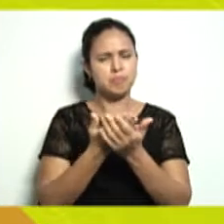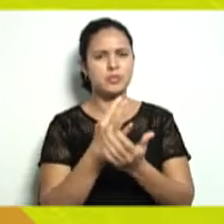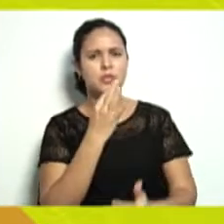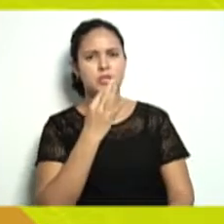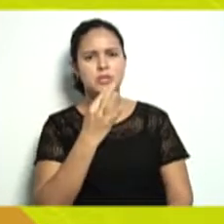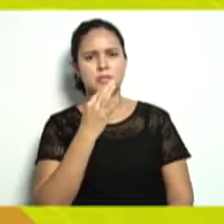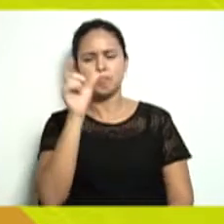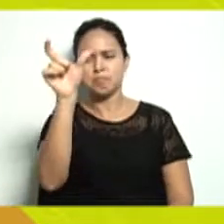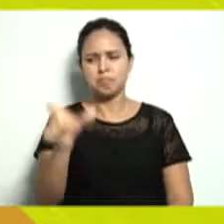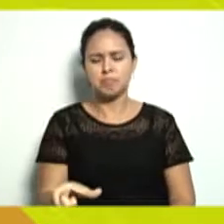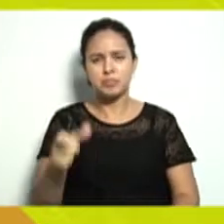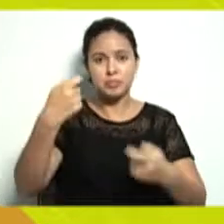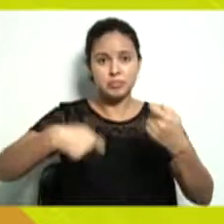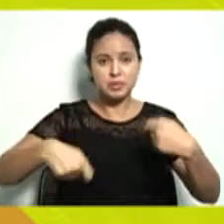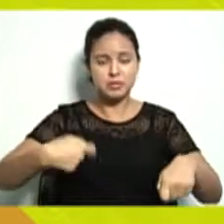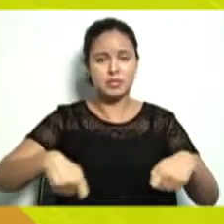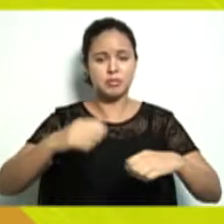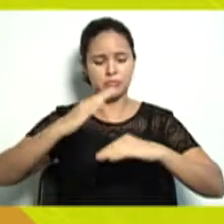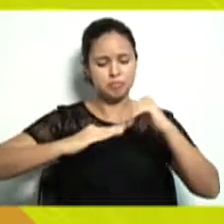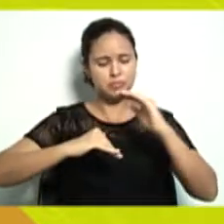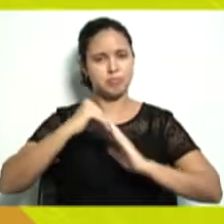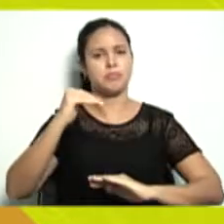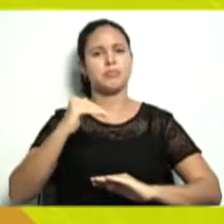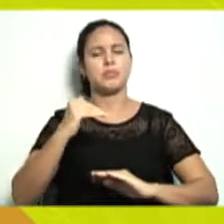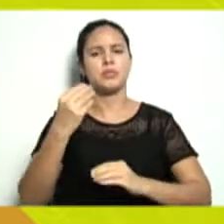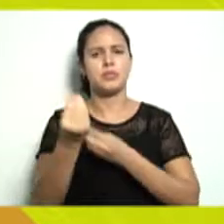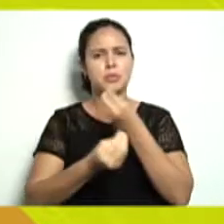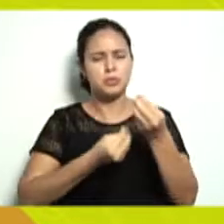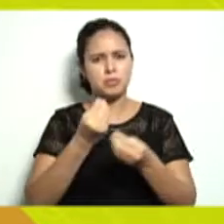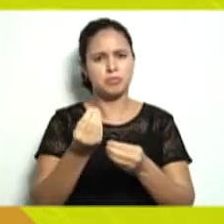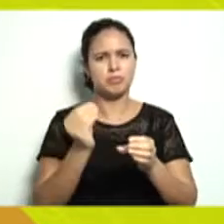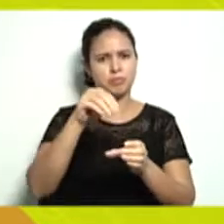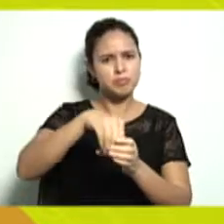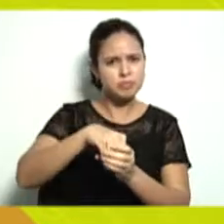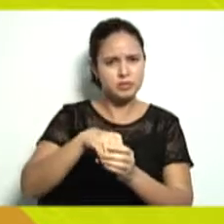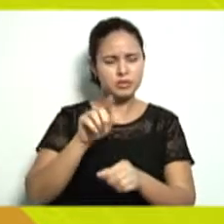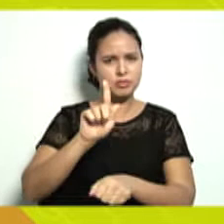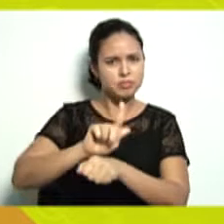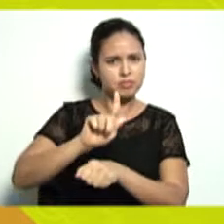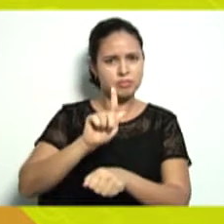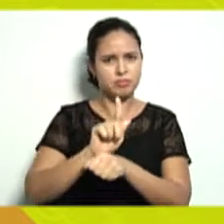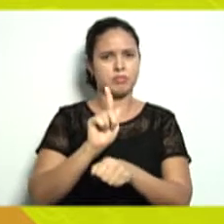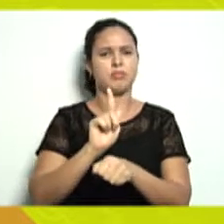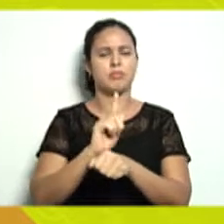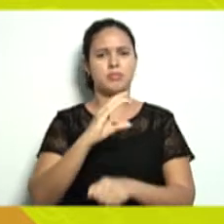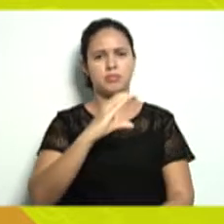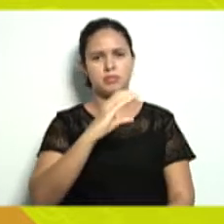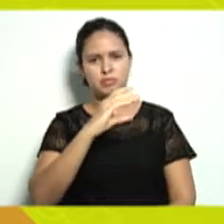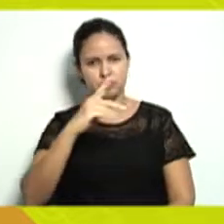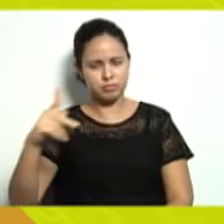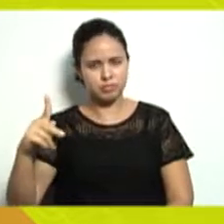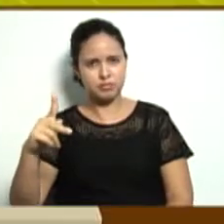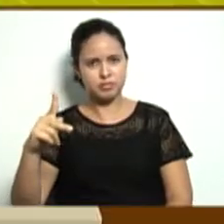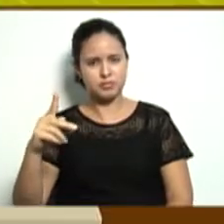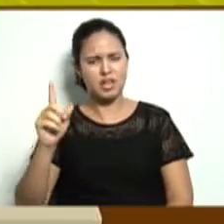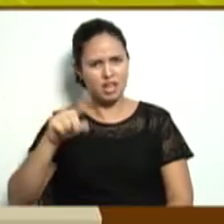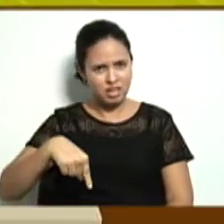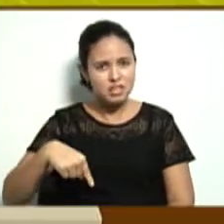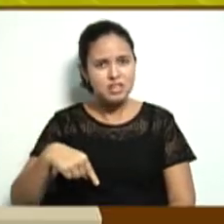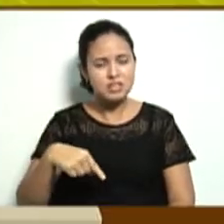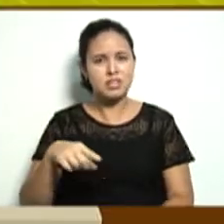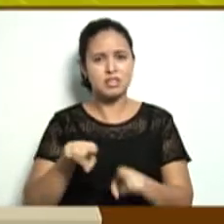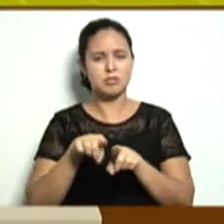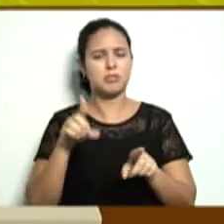as necessidades de perfil profissional para o bom desempenho da gestão nas cooperativas. É isso mesmo? Também